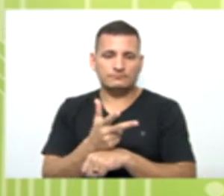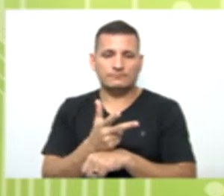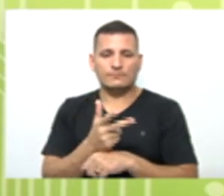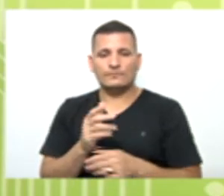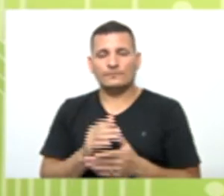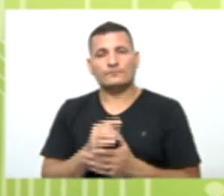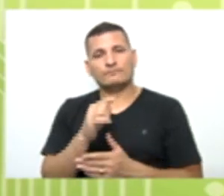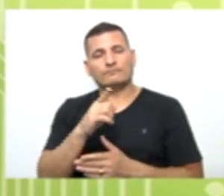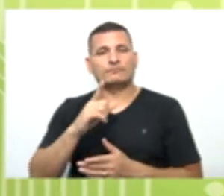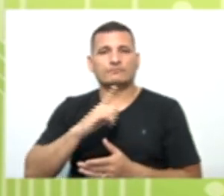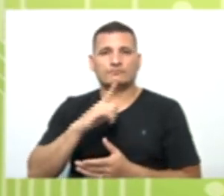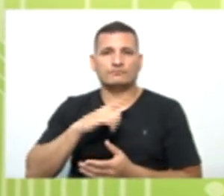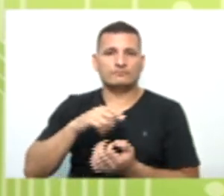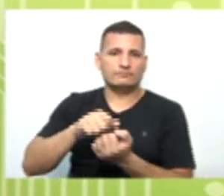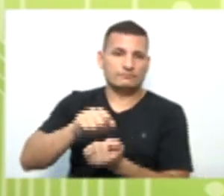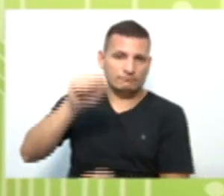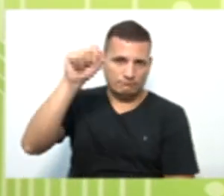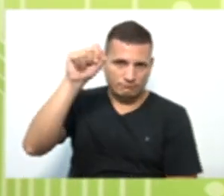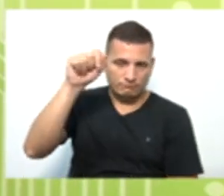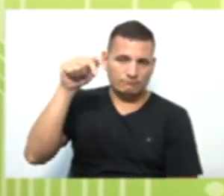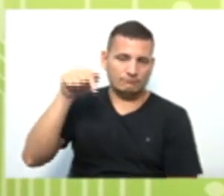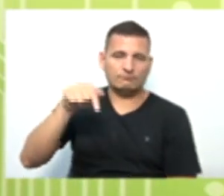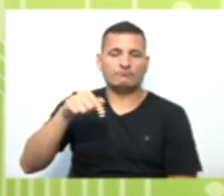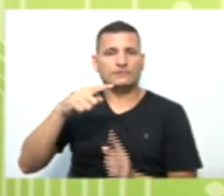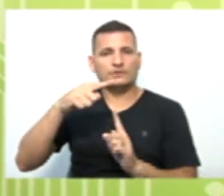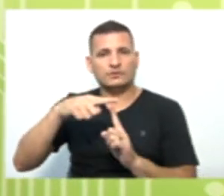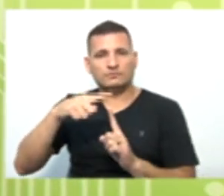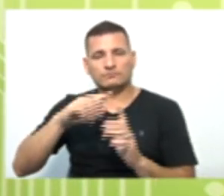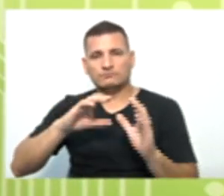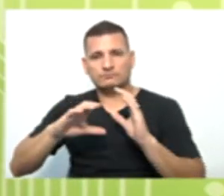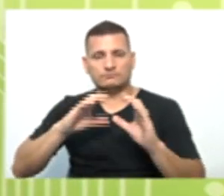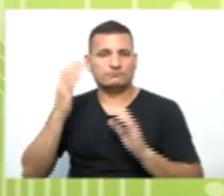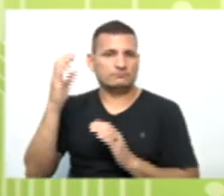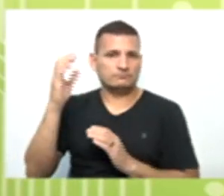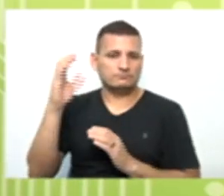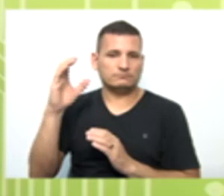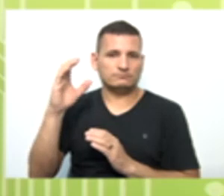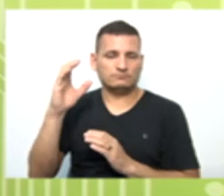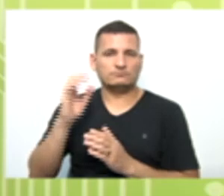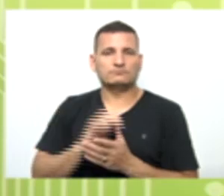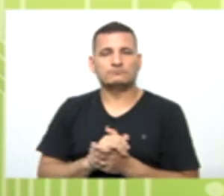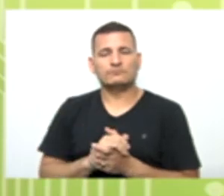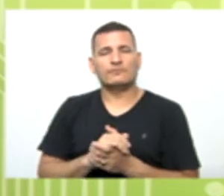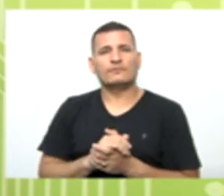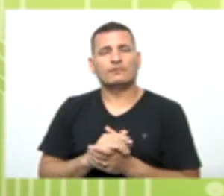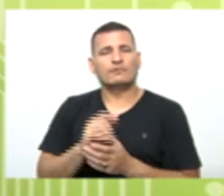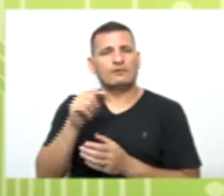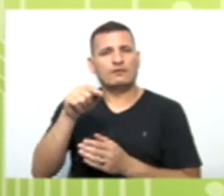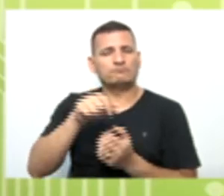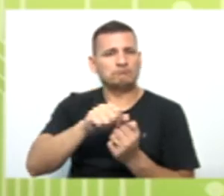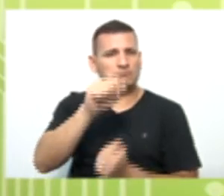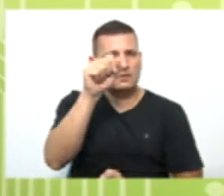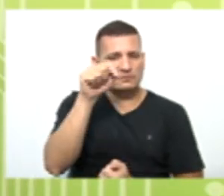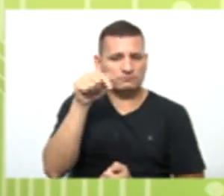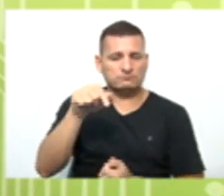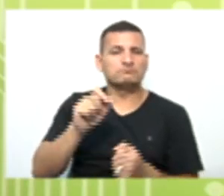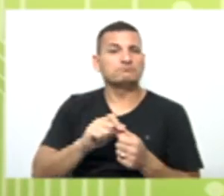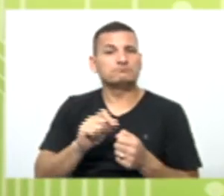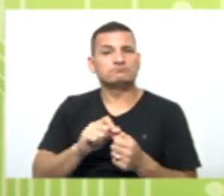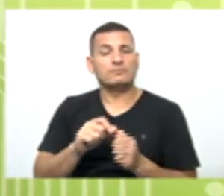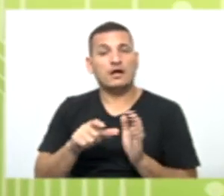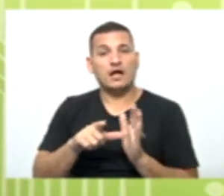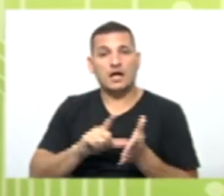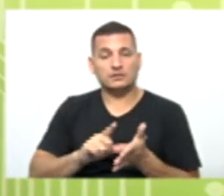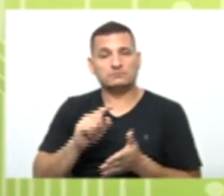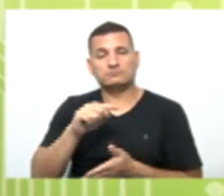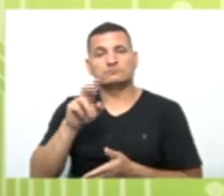lá um banner, que é um tipo de comunicação científica. Para chegar naquele resultado, ele utilizou